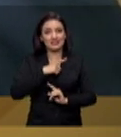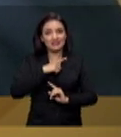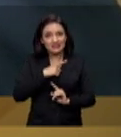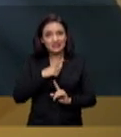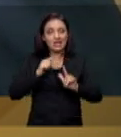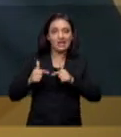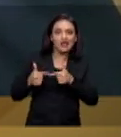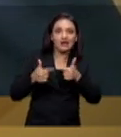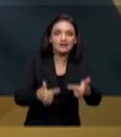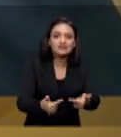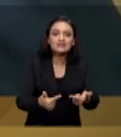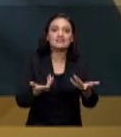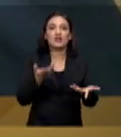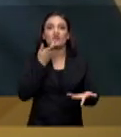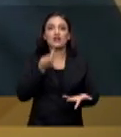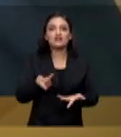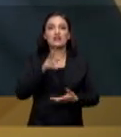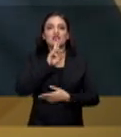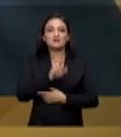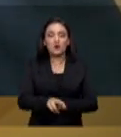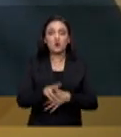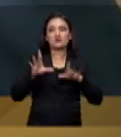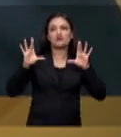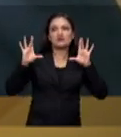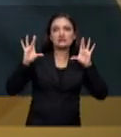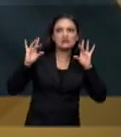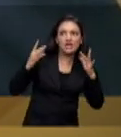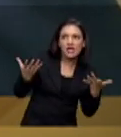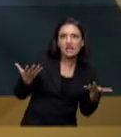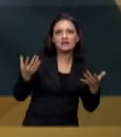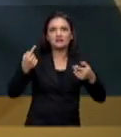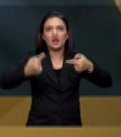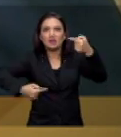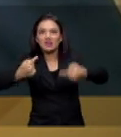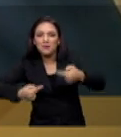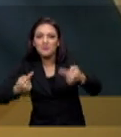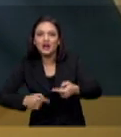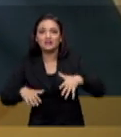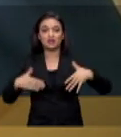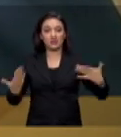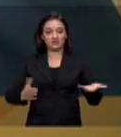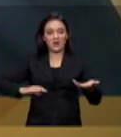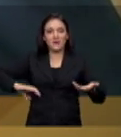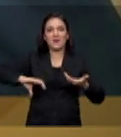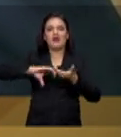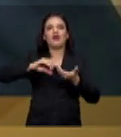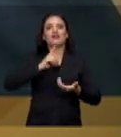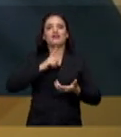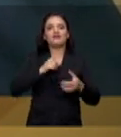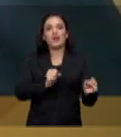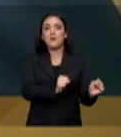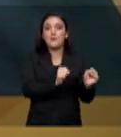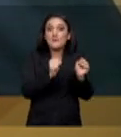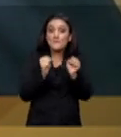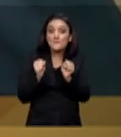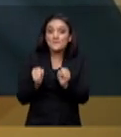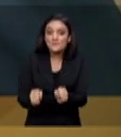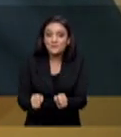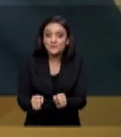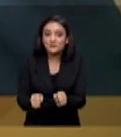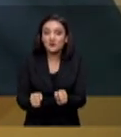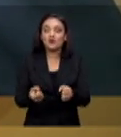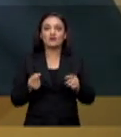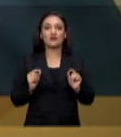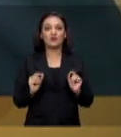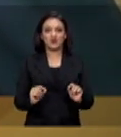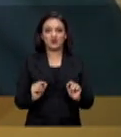as respostas, a ciência, os debates, o parlamento, que é um poder absolutamente permeável aos anseios